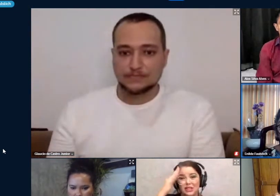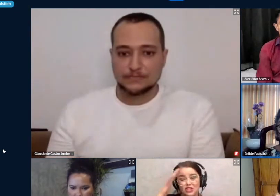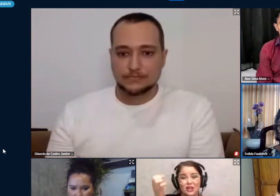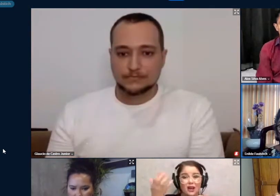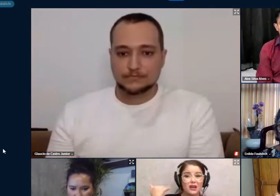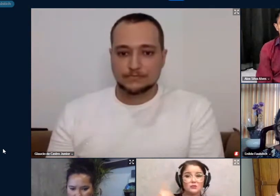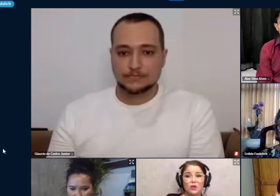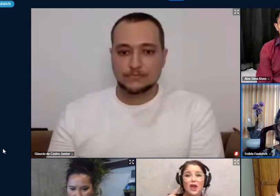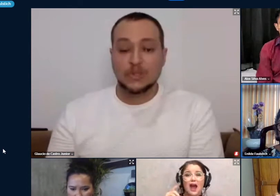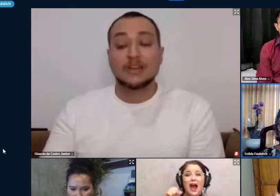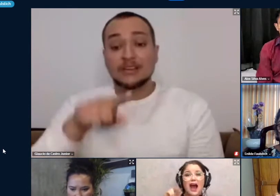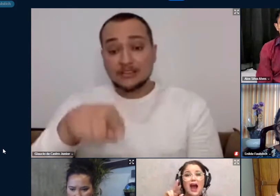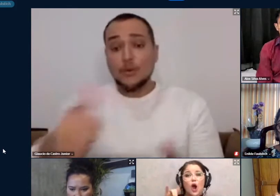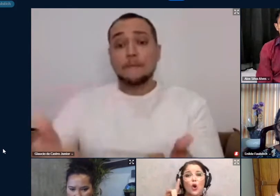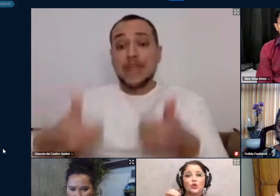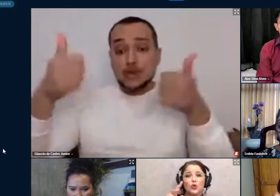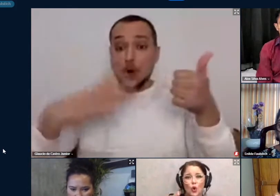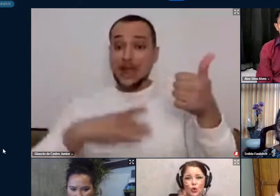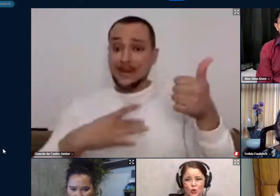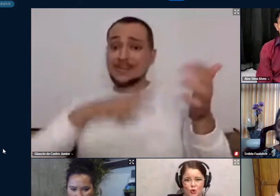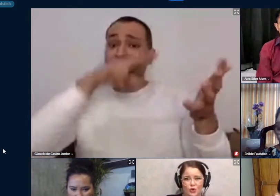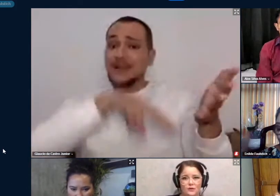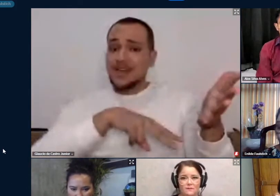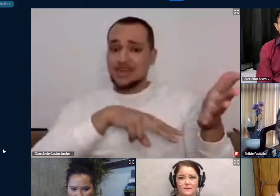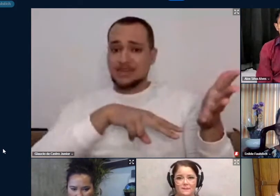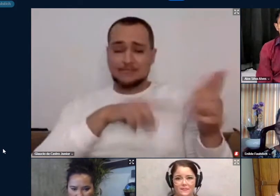dito. Obrigada.